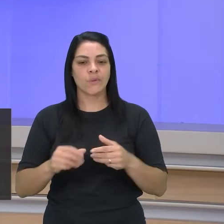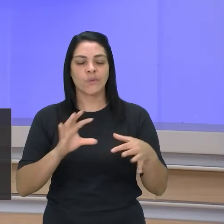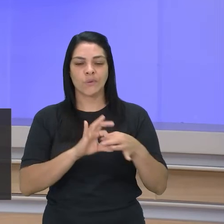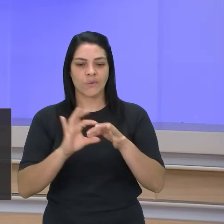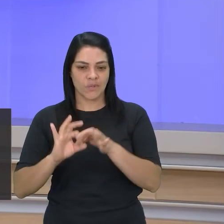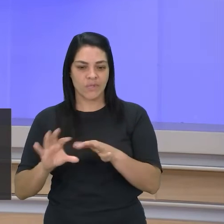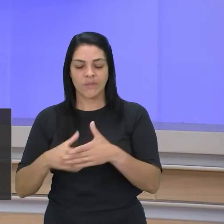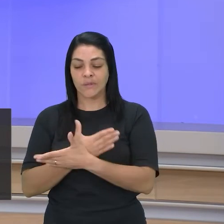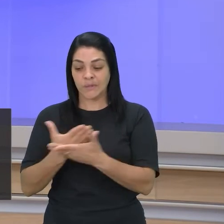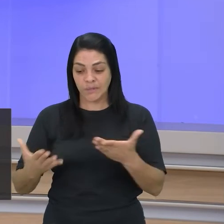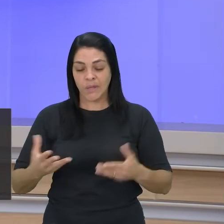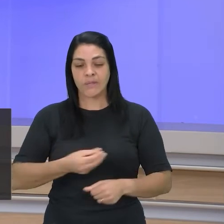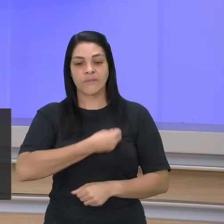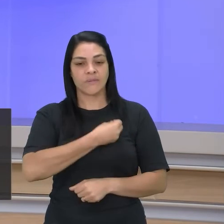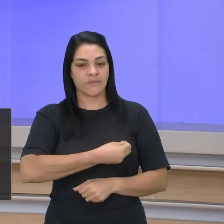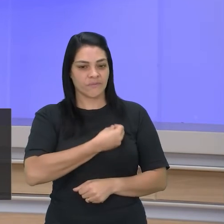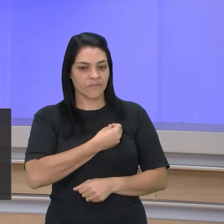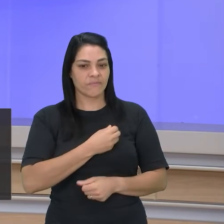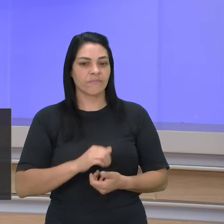a gente está vivendo.